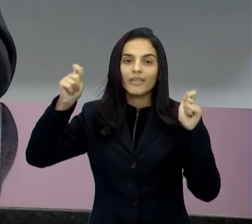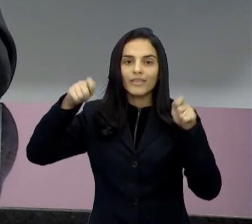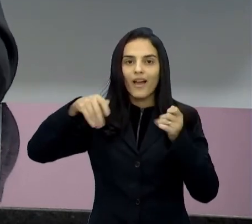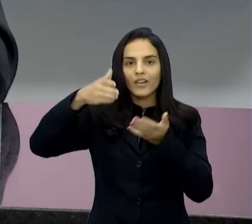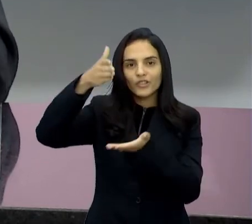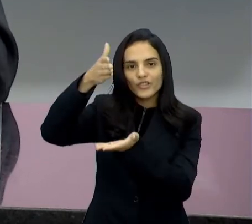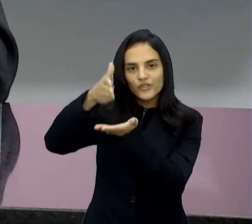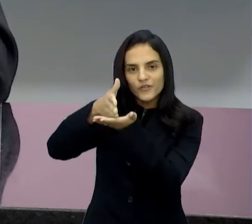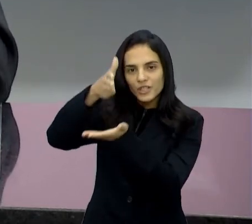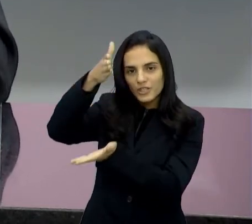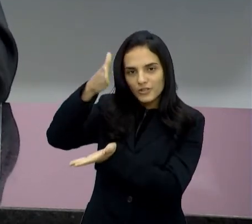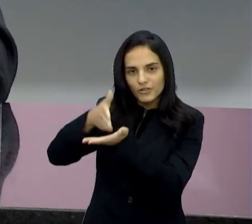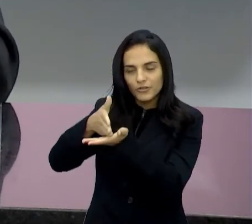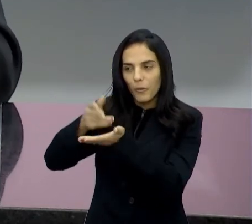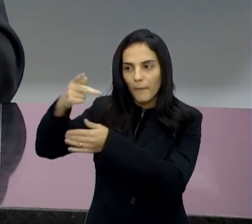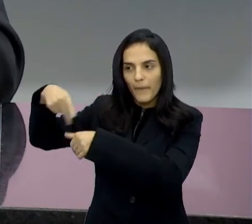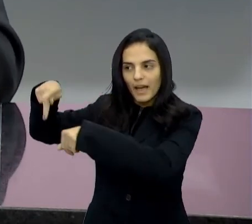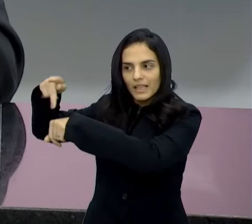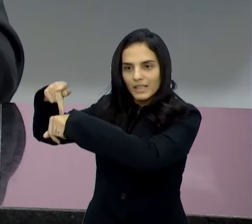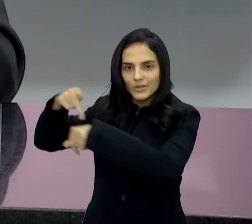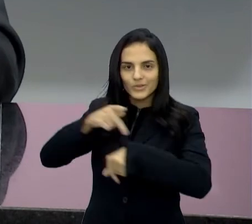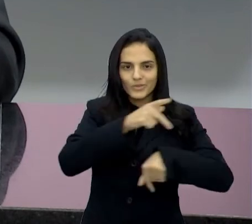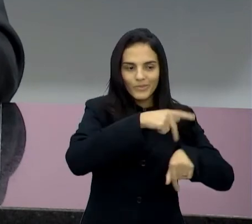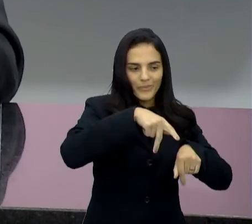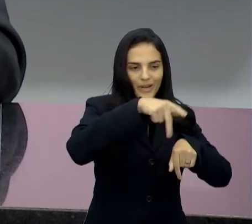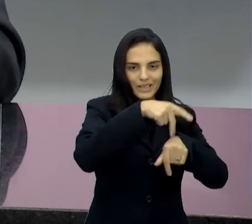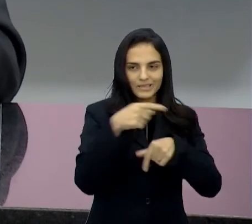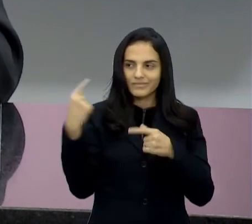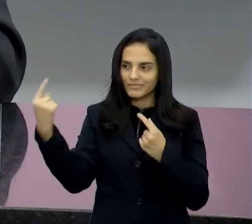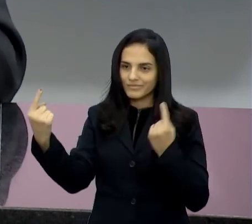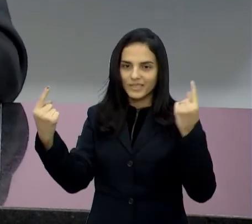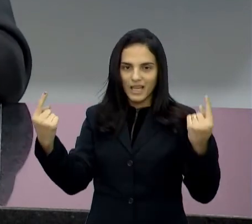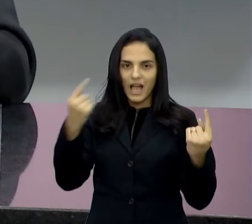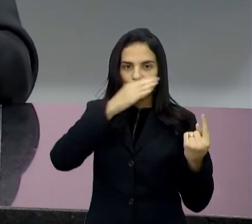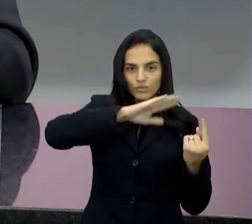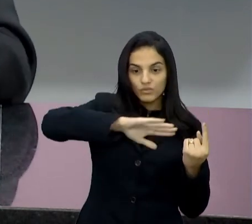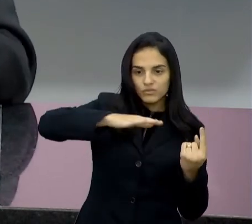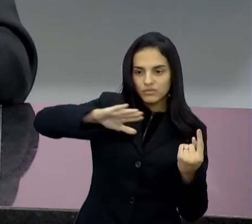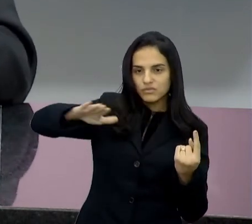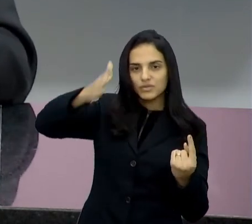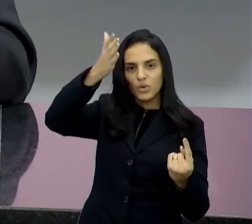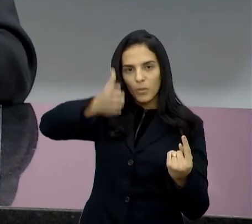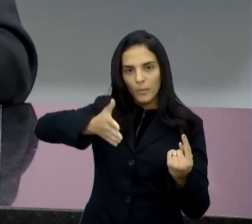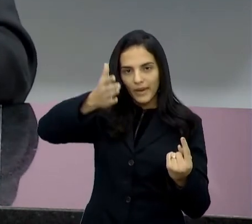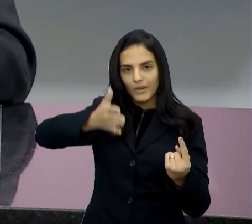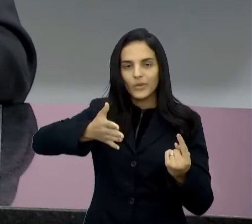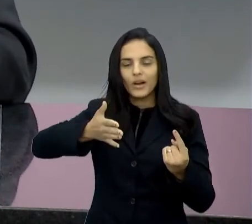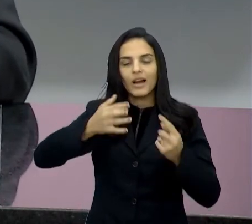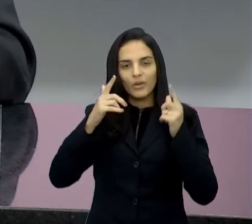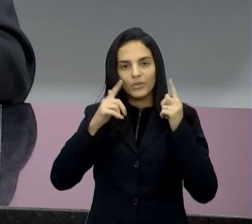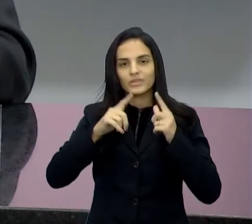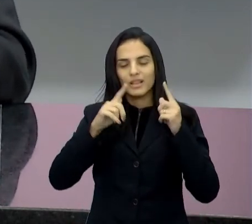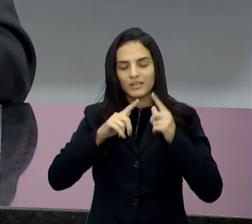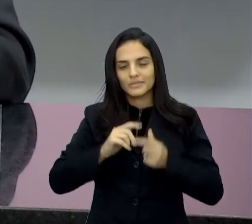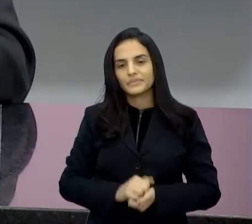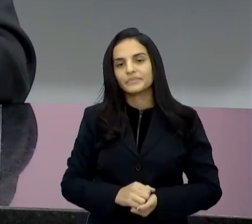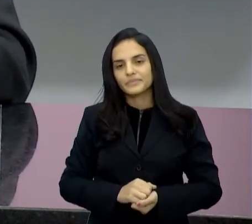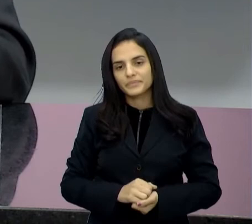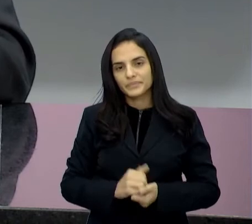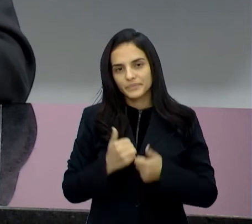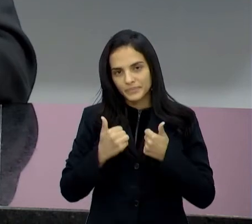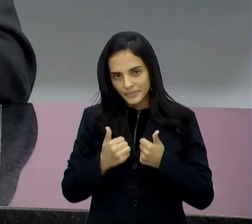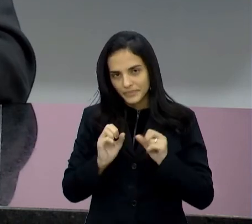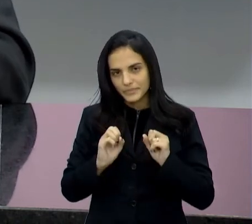o Chile e a Argentina. Isso tudo faz parte das dimensões naturais de um território. Tudo